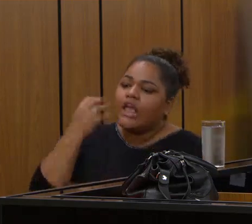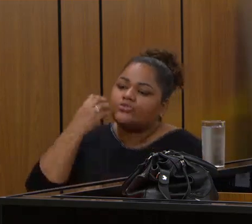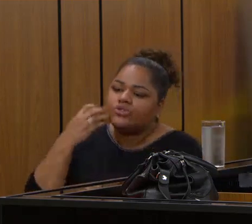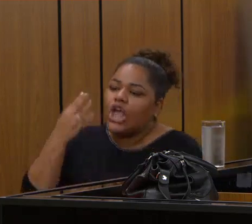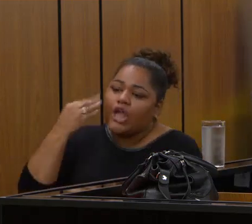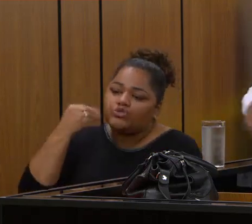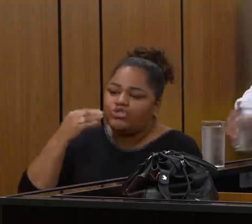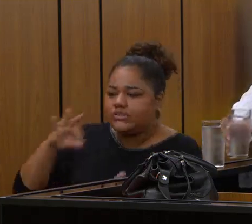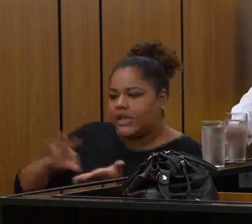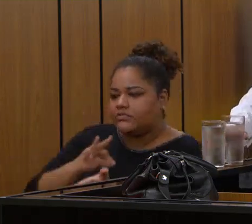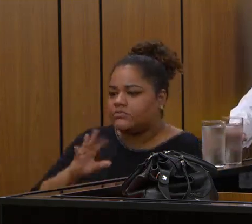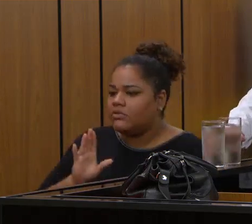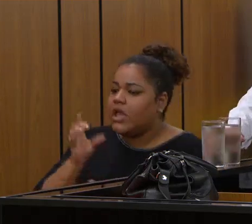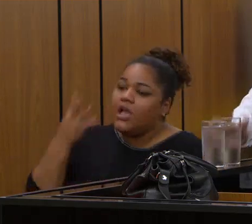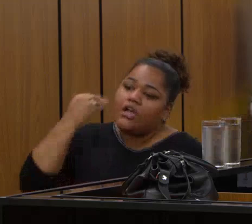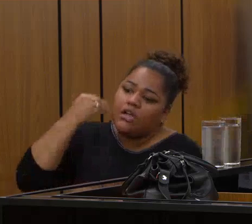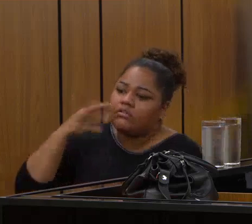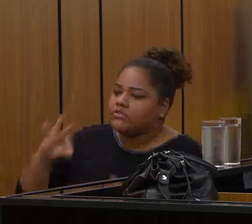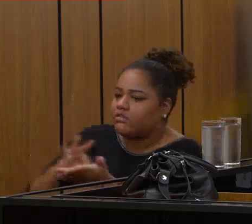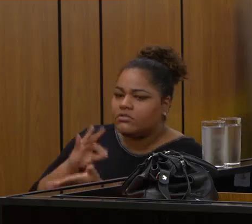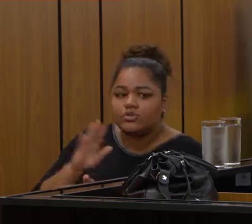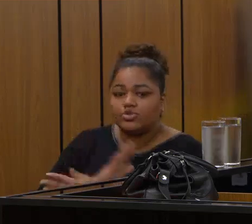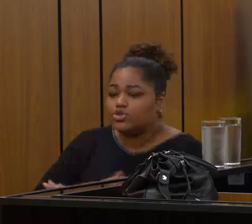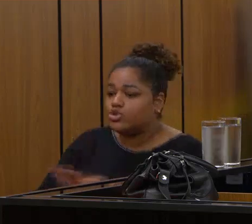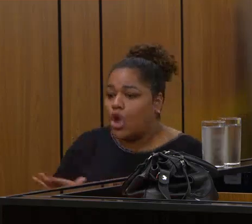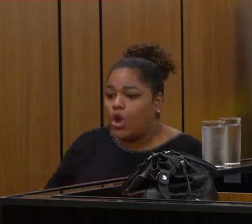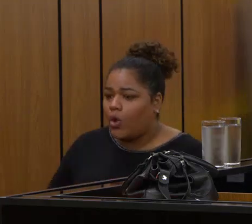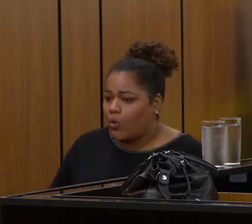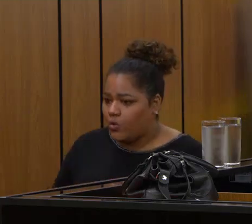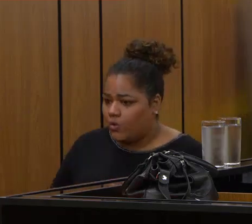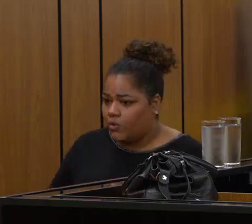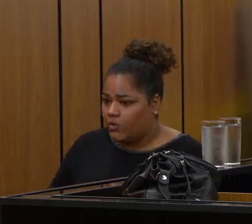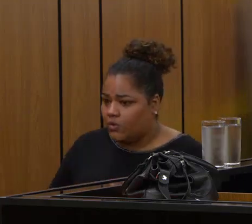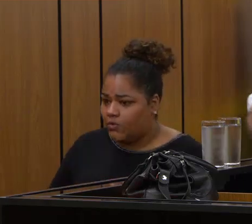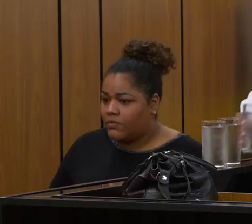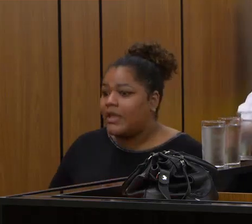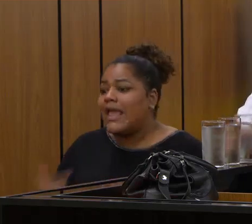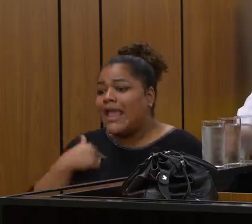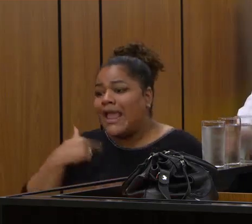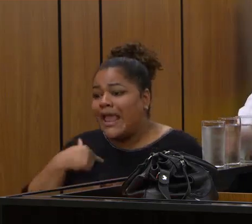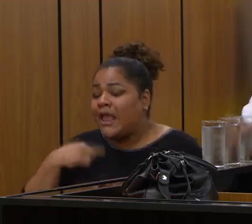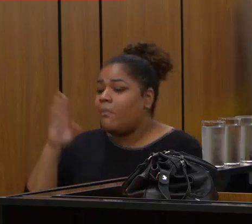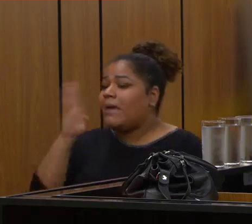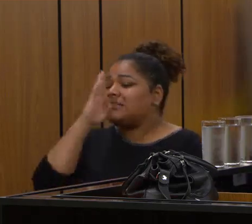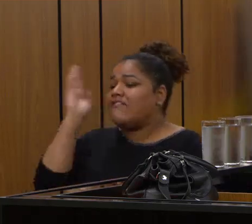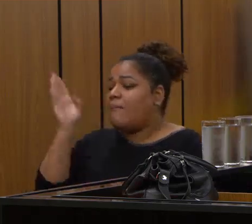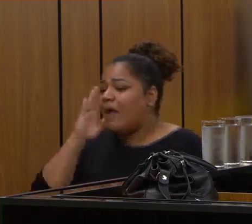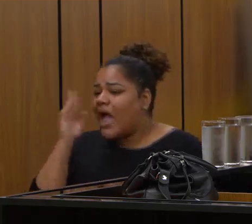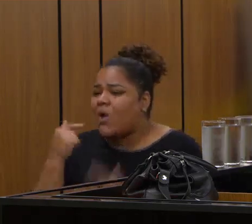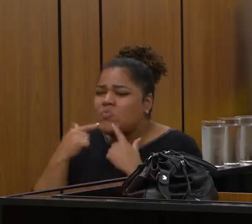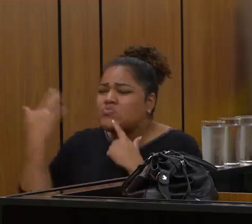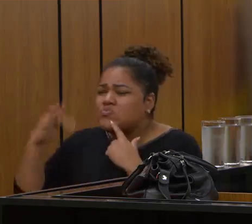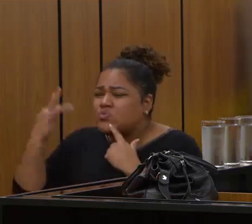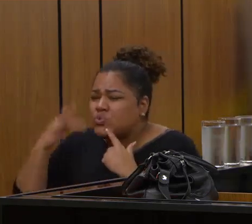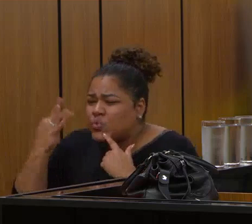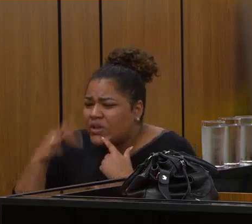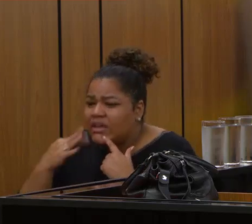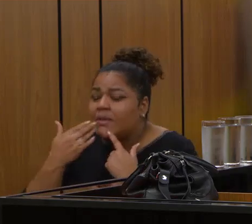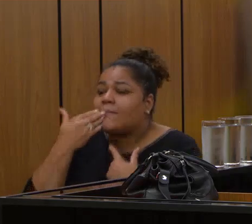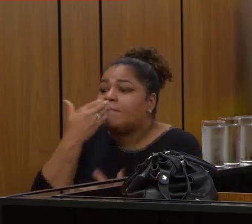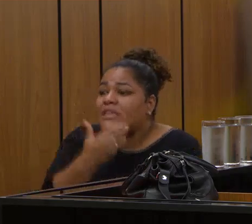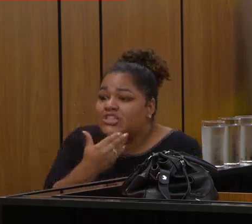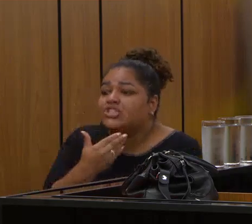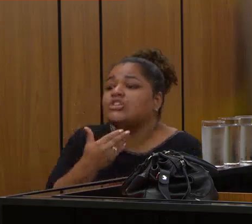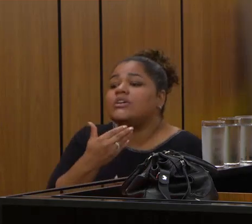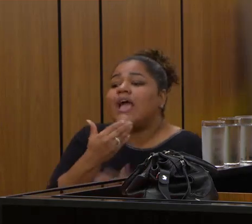passei mal várias vezes clamava pedia Socorro a gente e nada adiantava